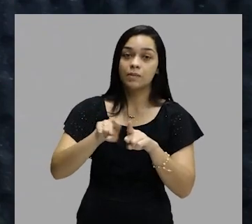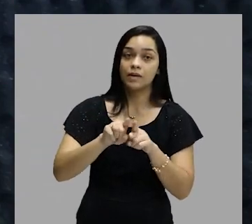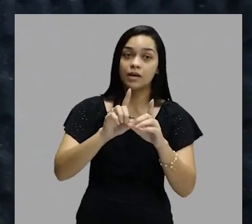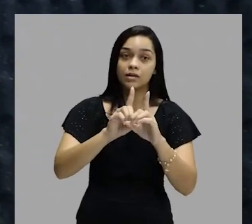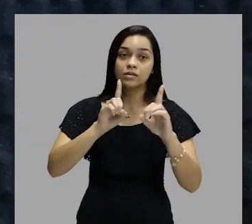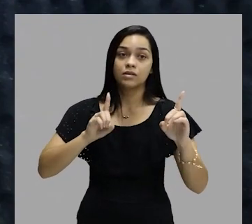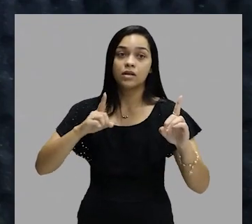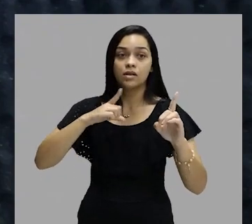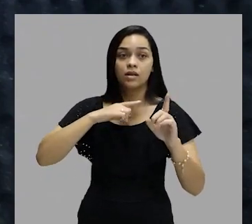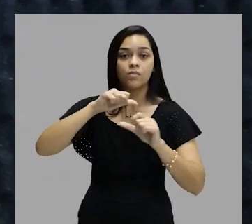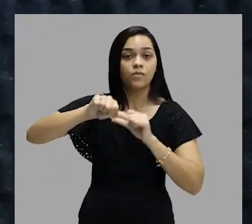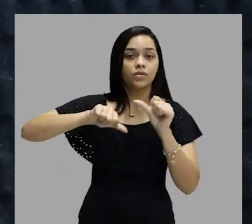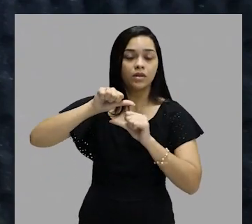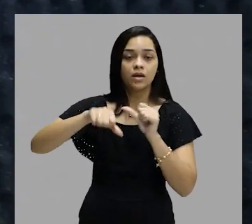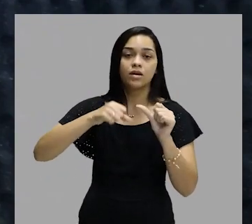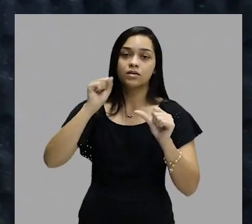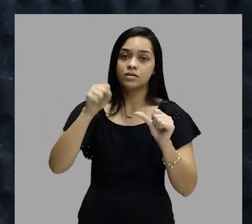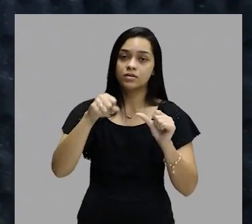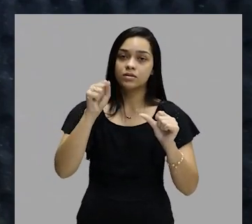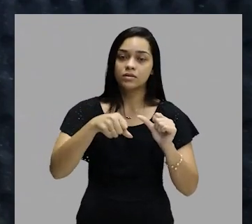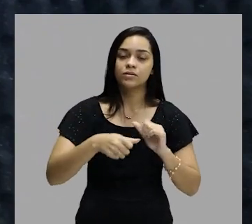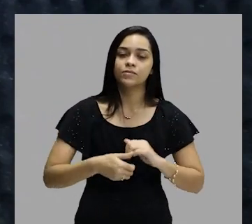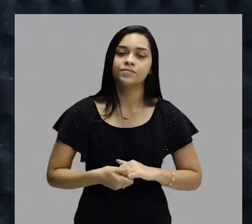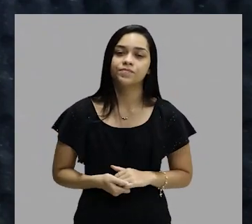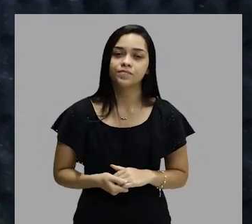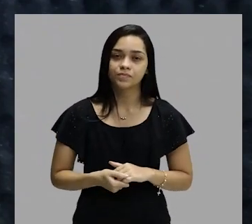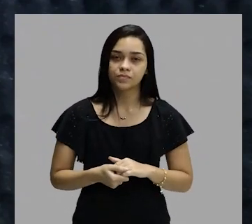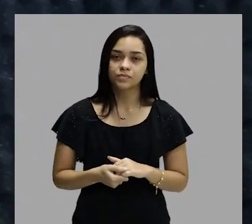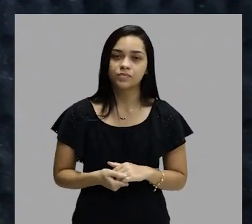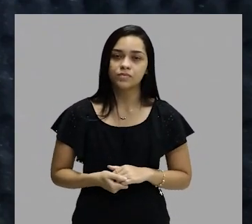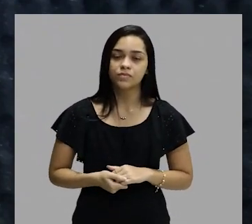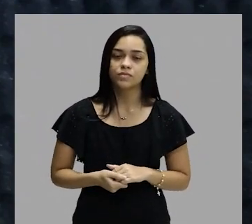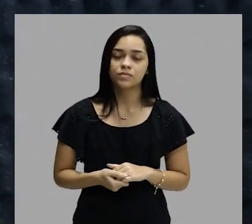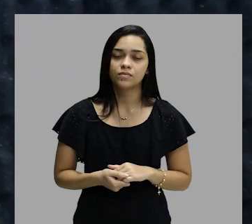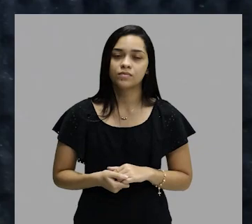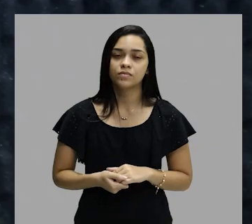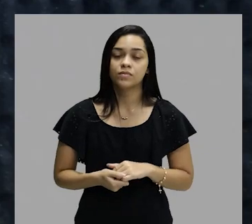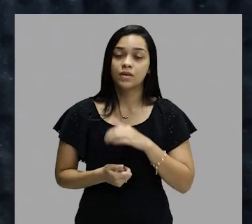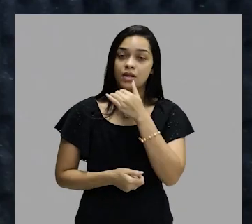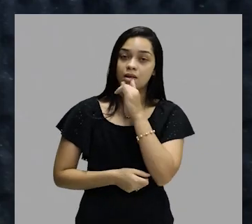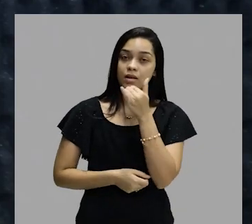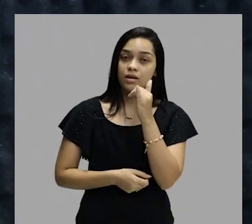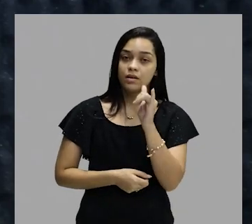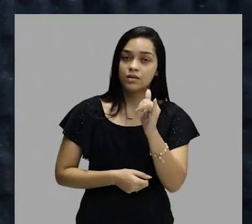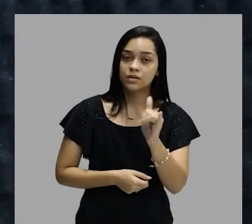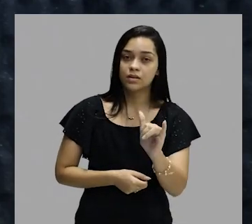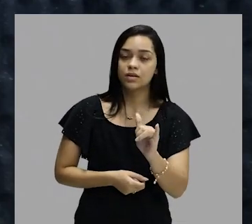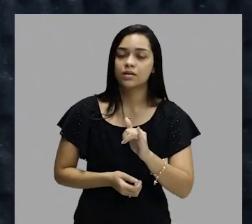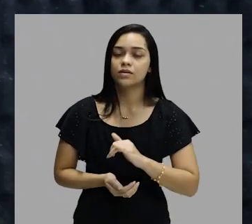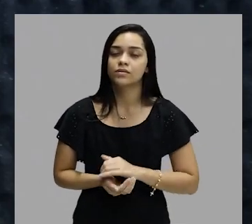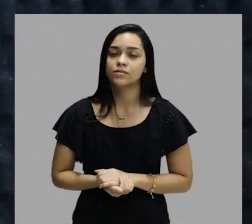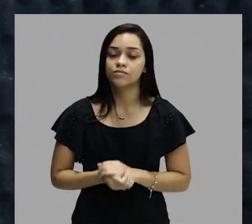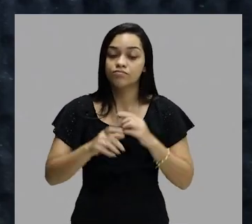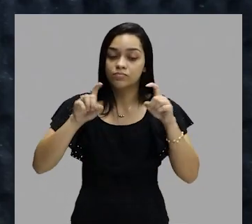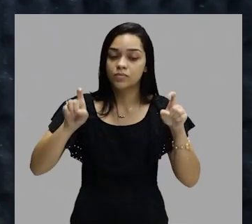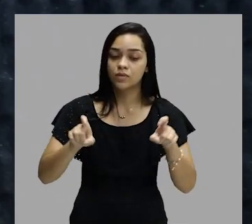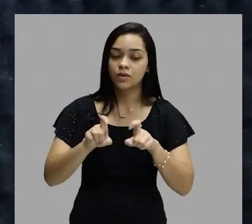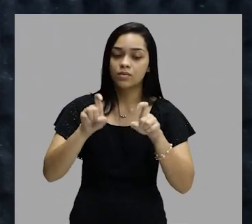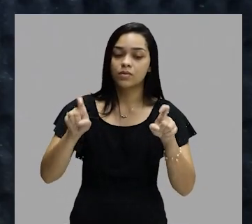distantes vai mudar um pouquinho mais. Electricity, eletricidade, computer,